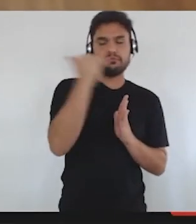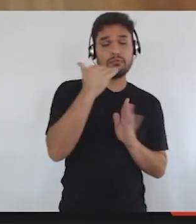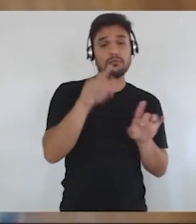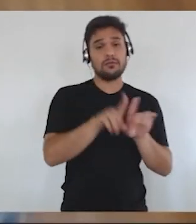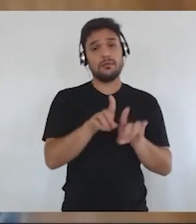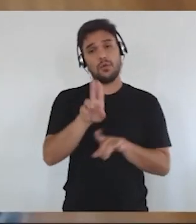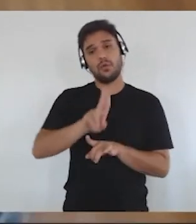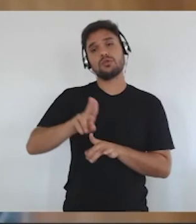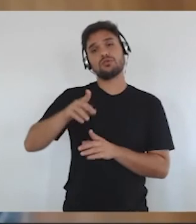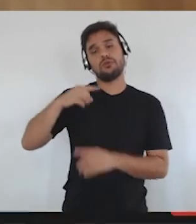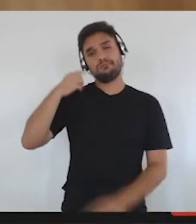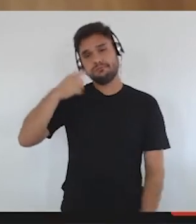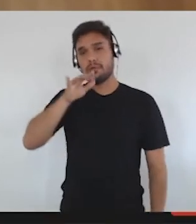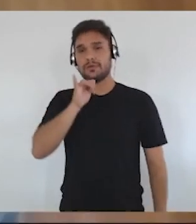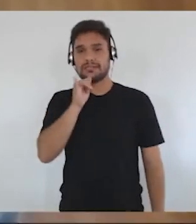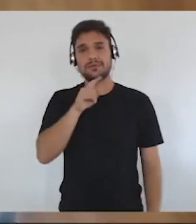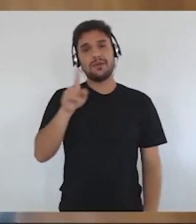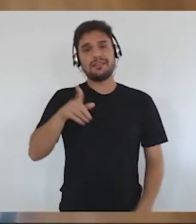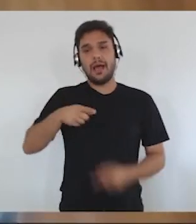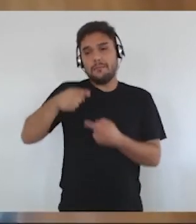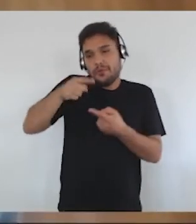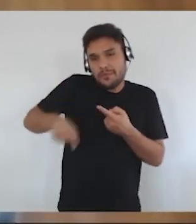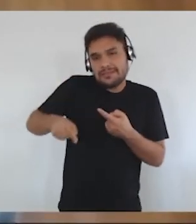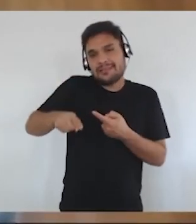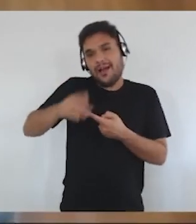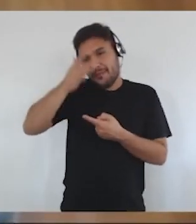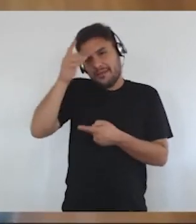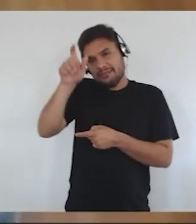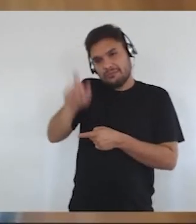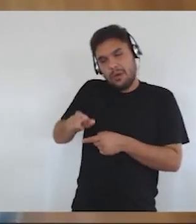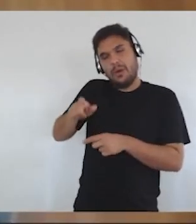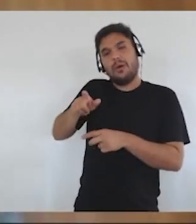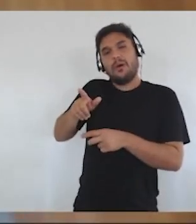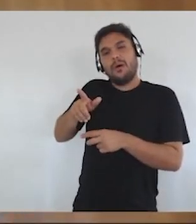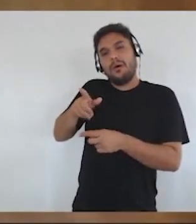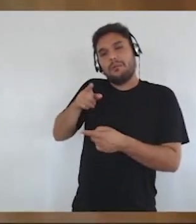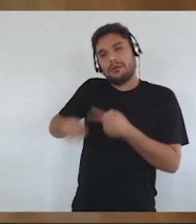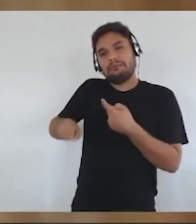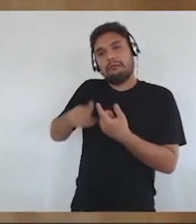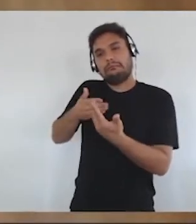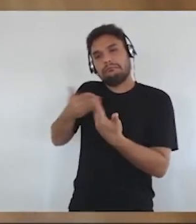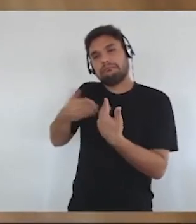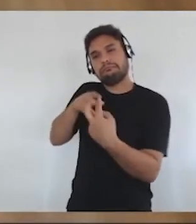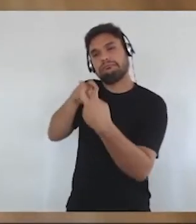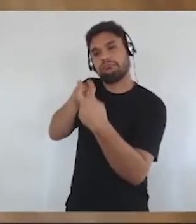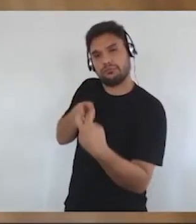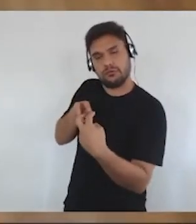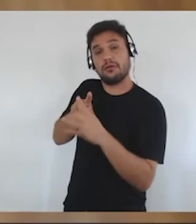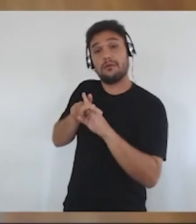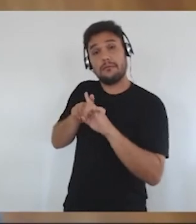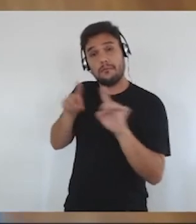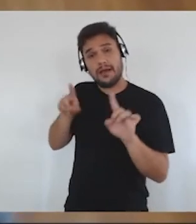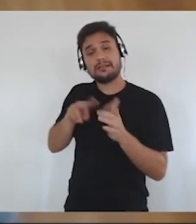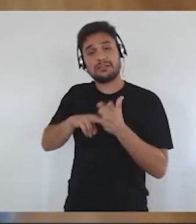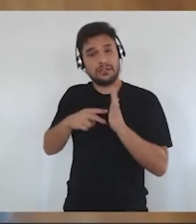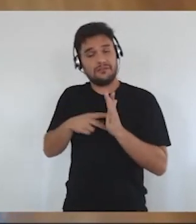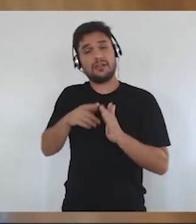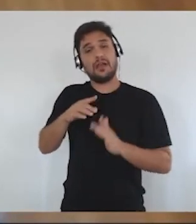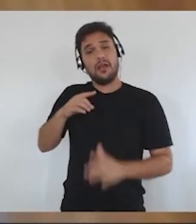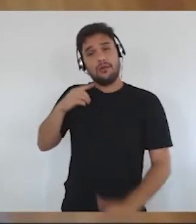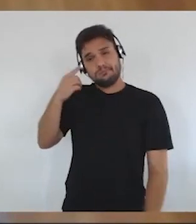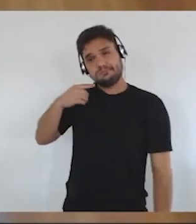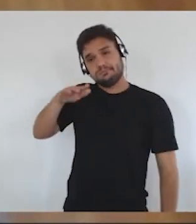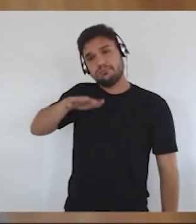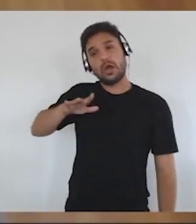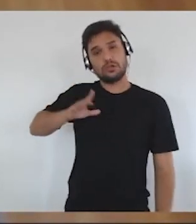advocacia, quando se fala lá da proibição do preso se entrevistar com o seu advogado, vamos dizer, uma tutela do direito do preso, mas que significa para a advocacia,